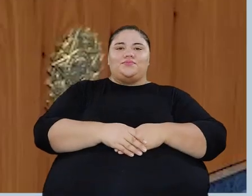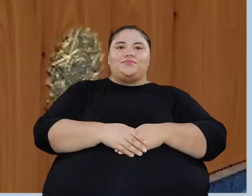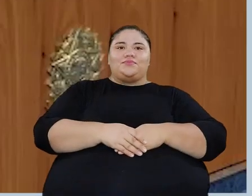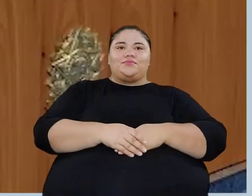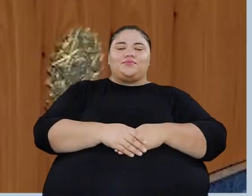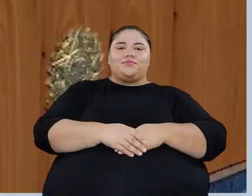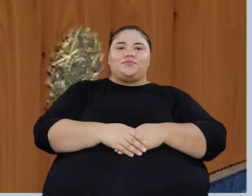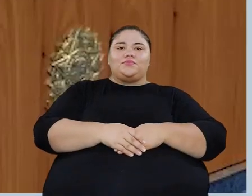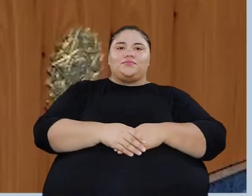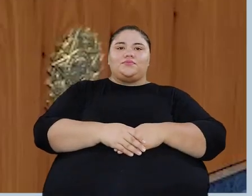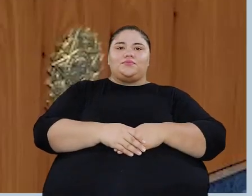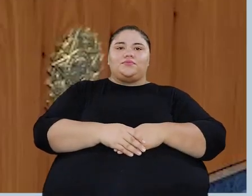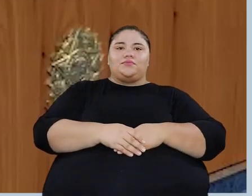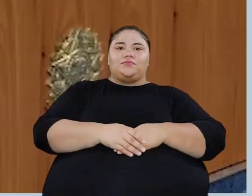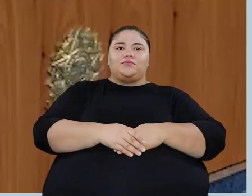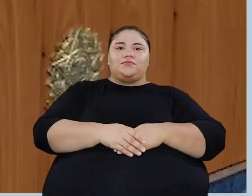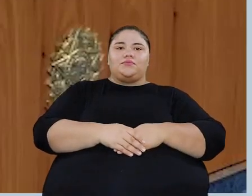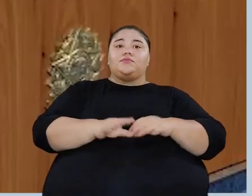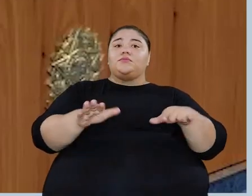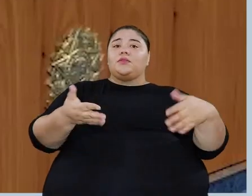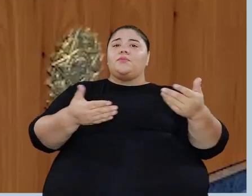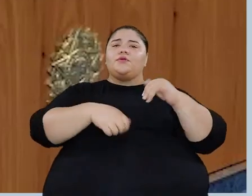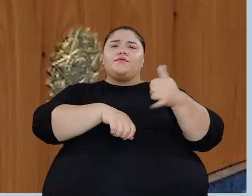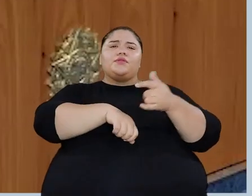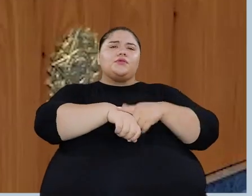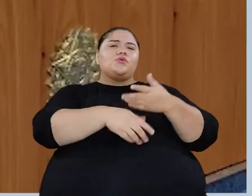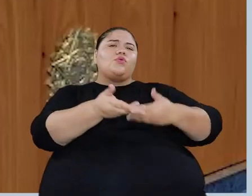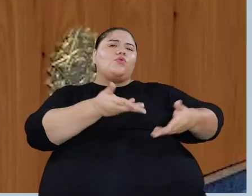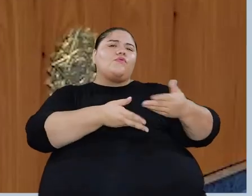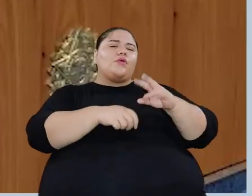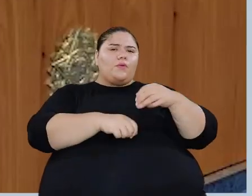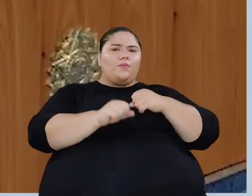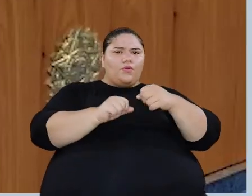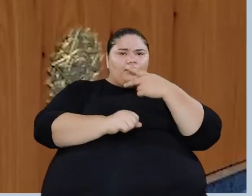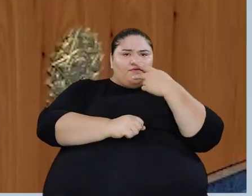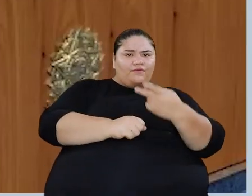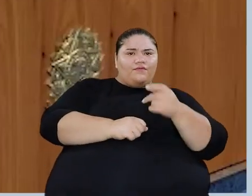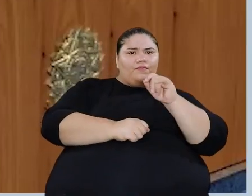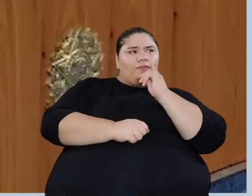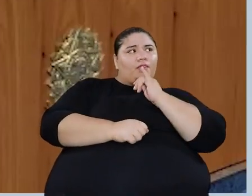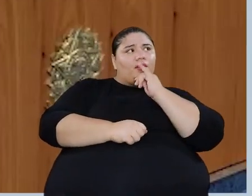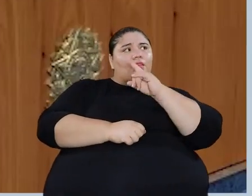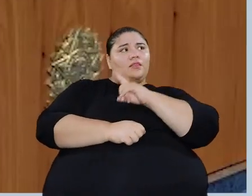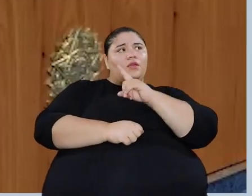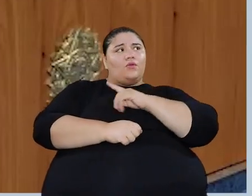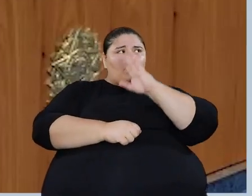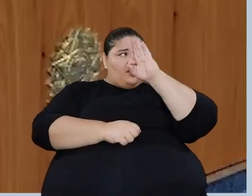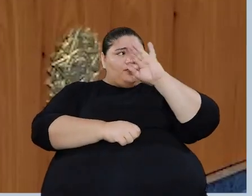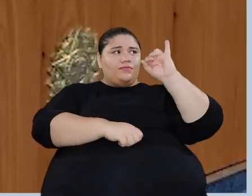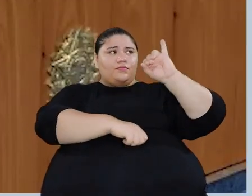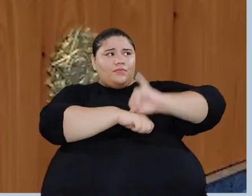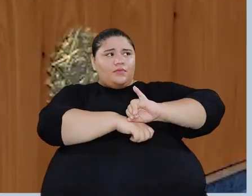Aproveitando, né, que estamos nessa conversa, eu poderia dizer que está havendo uma certa centralização